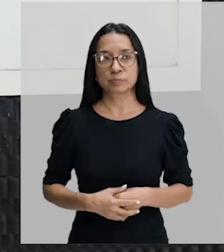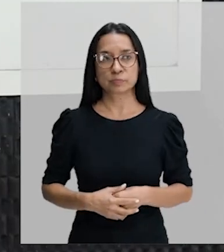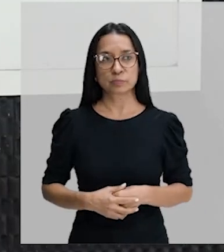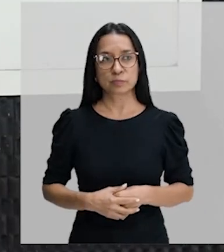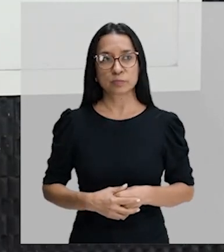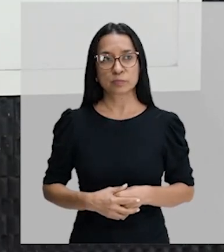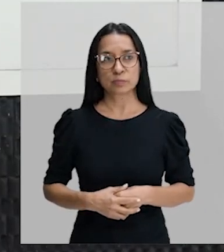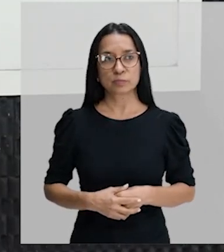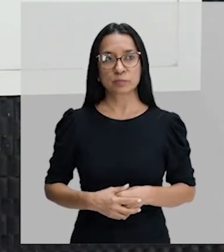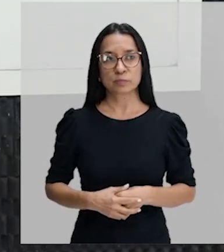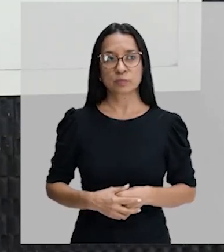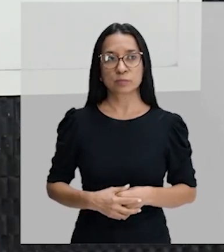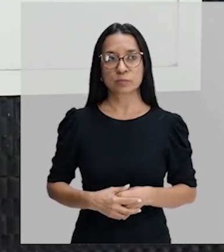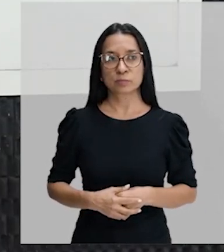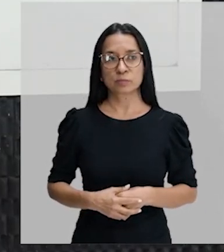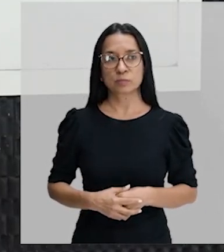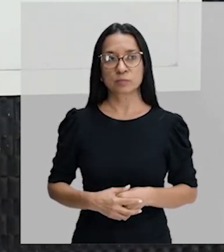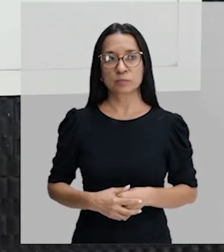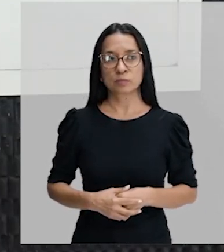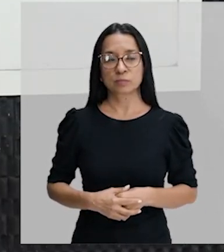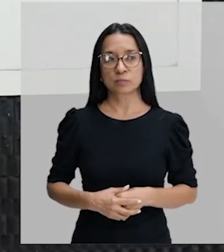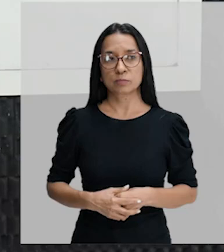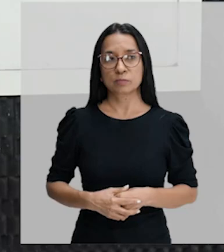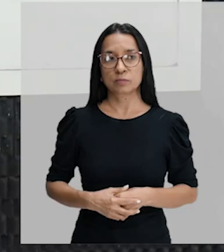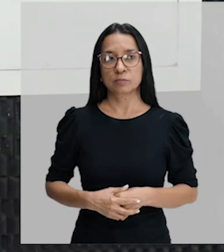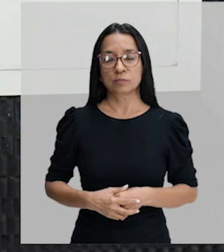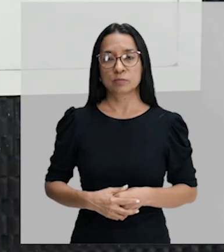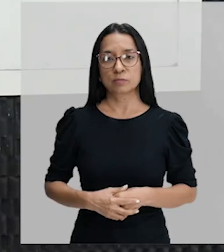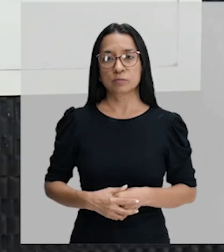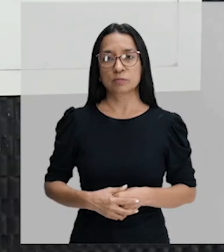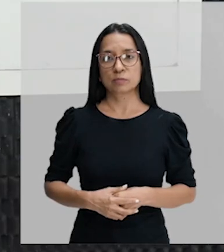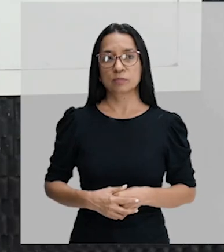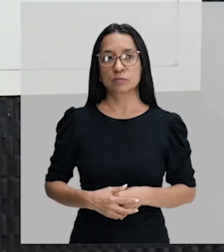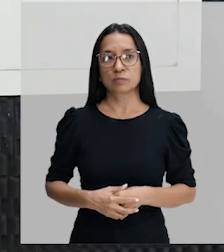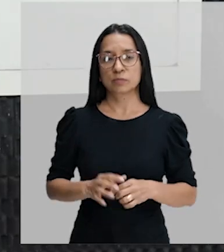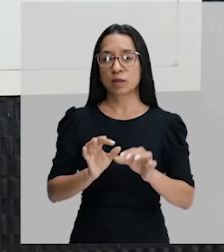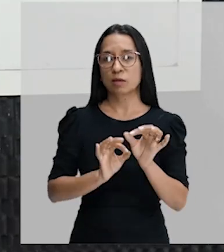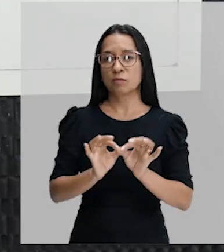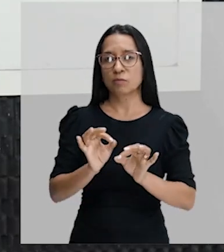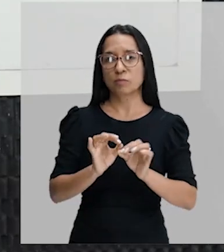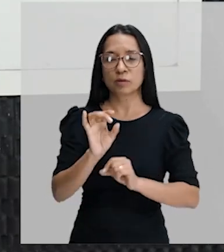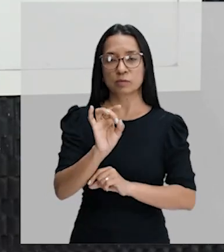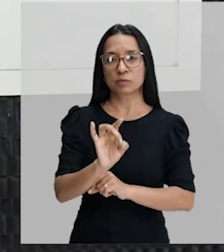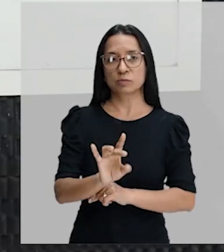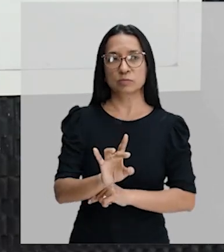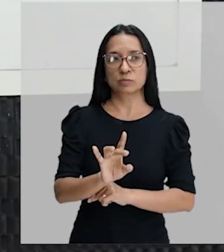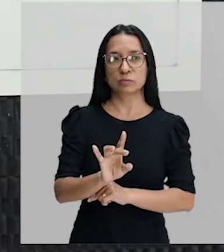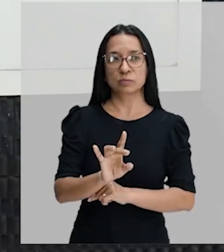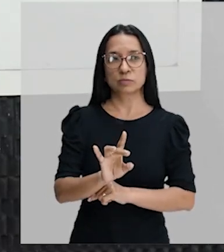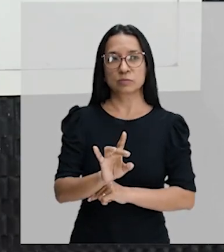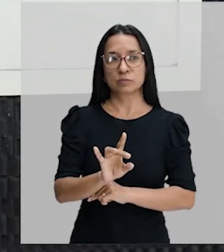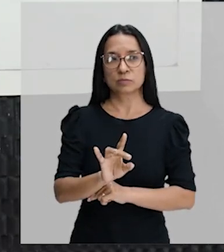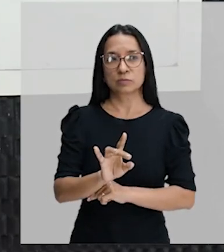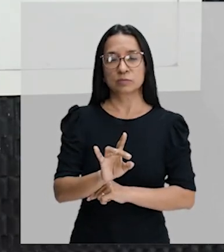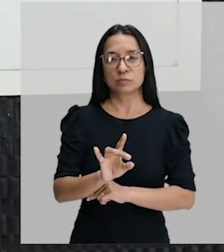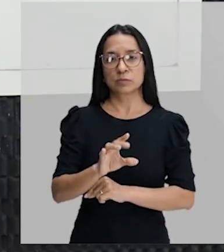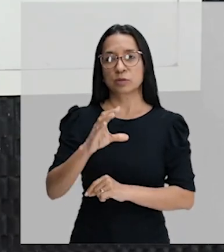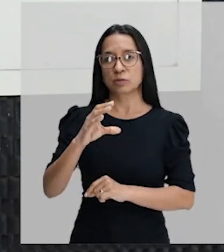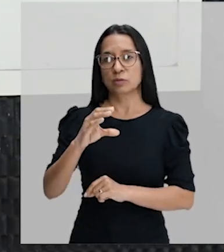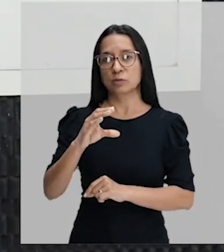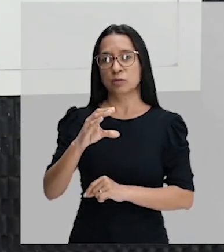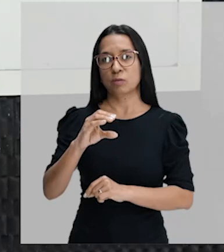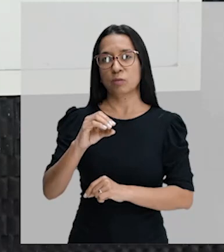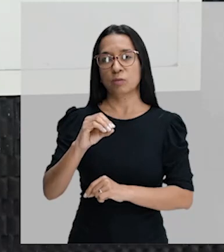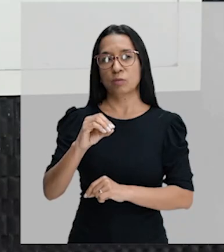da matriz incompleta. Ela é formada apenas pelos